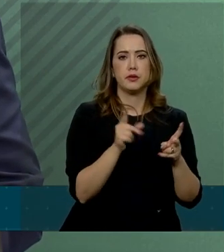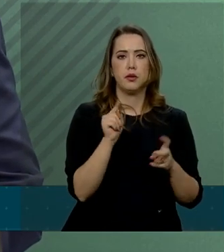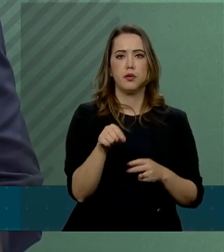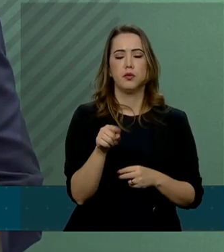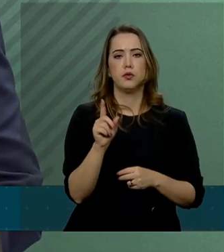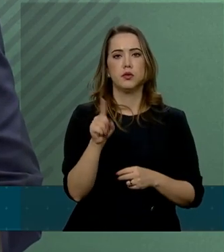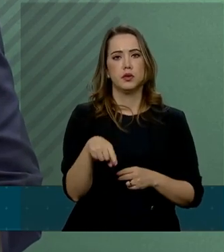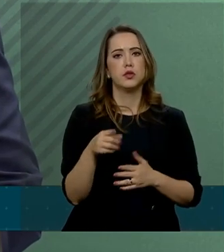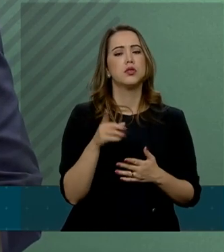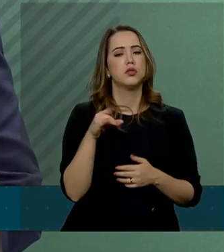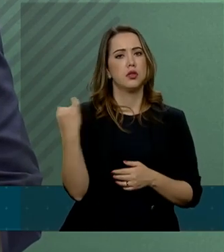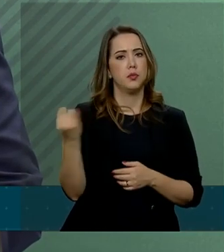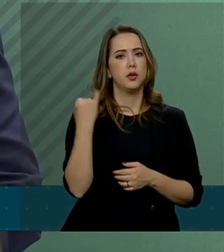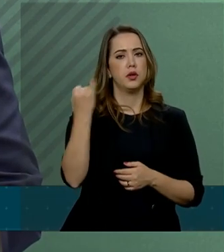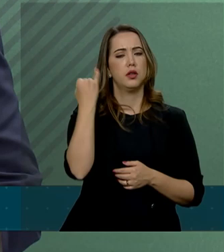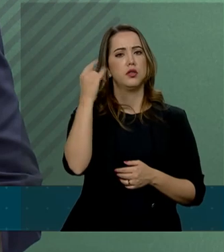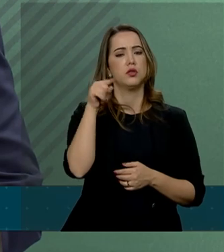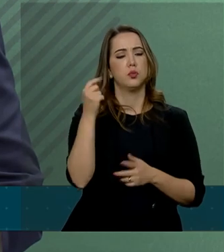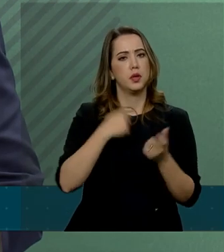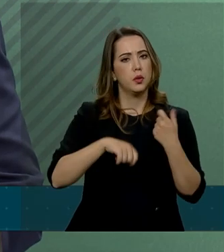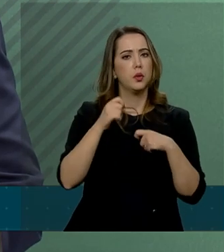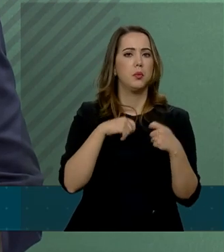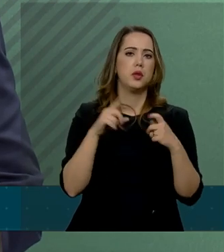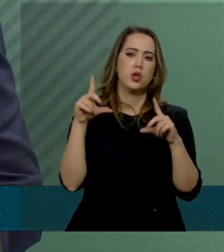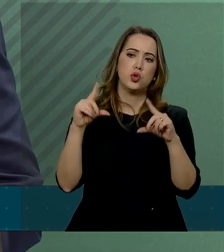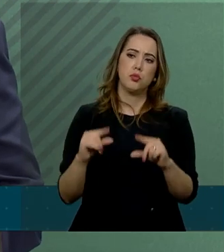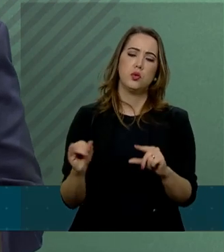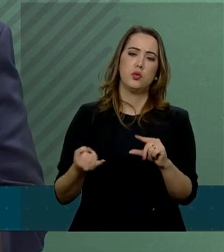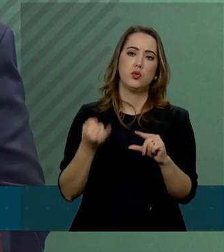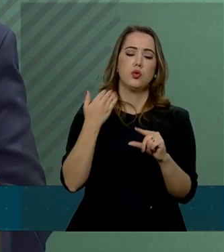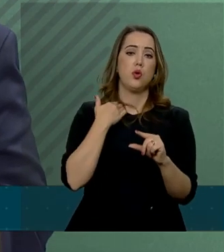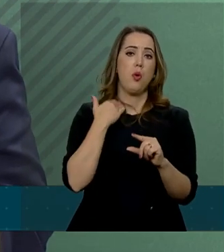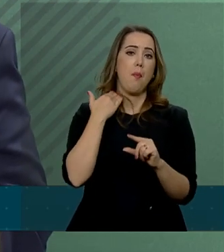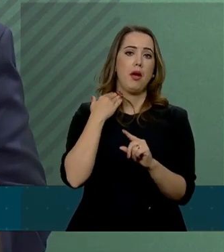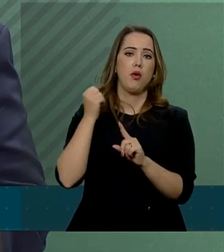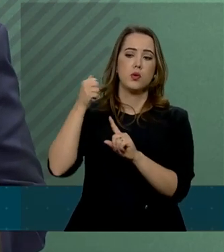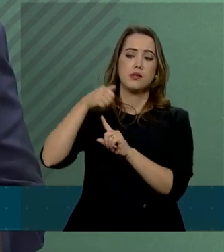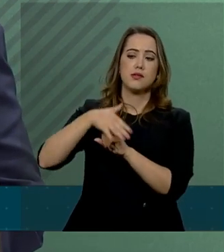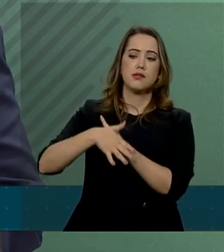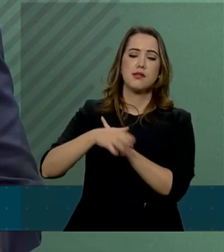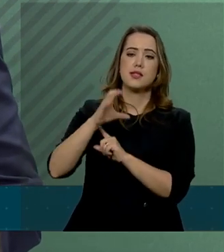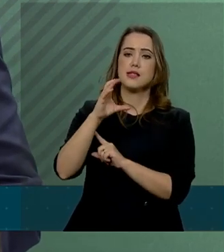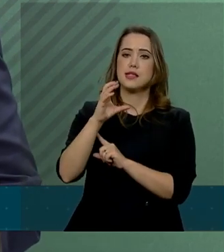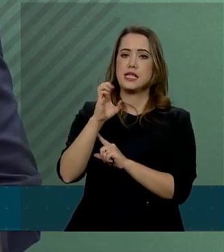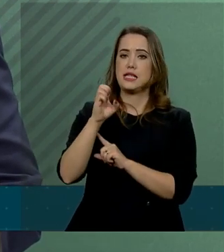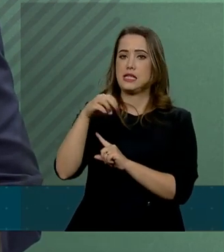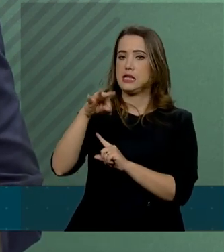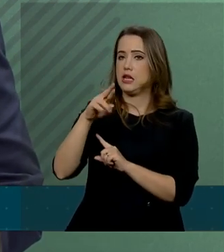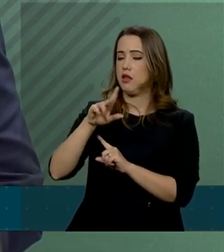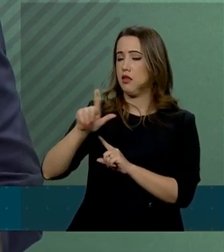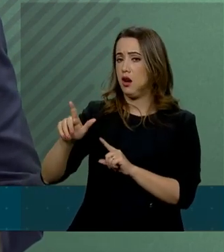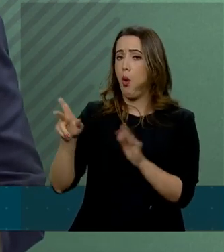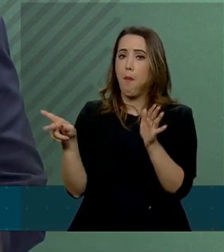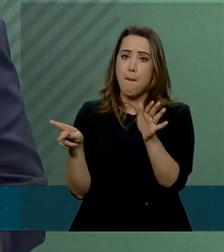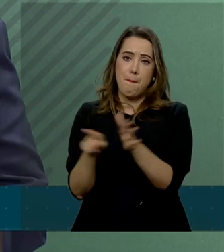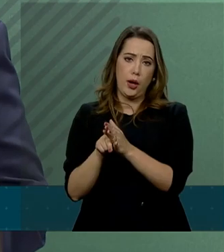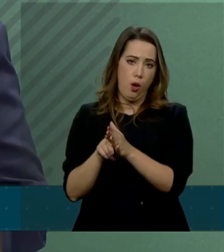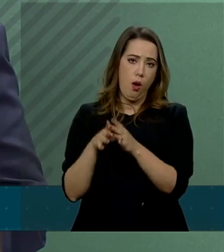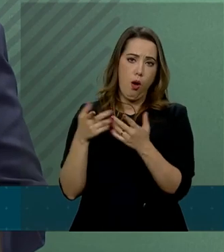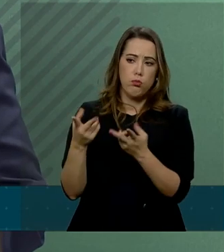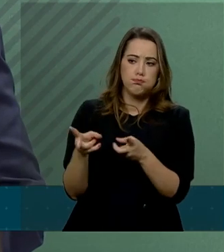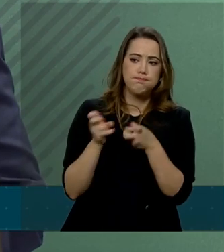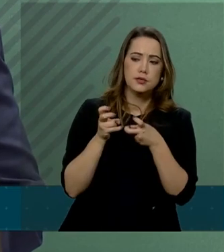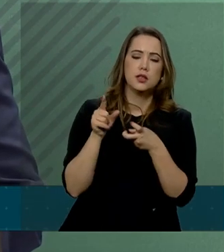seria muito interessante para a economia eo banco central dentro de toda técnica qualidade que lhe é peculiar é